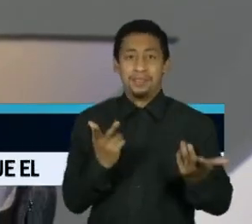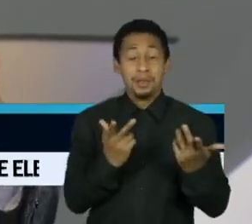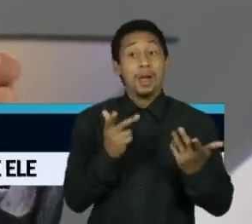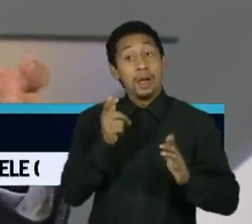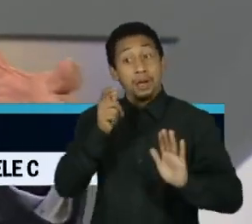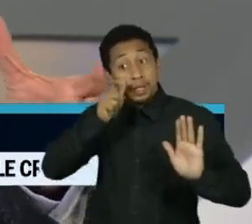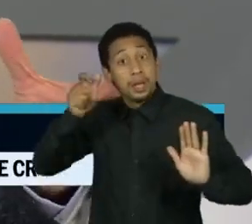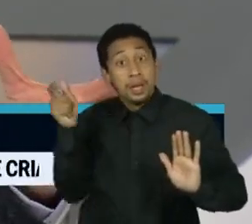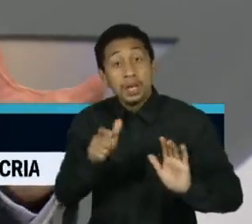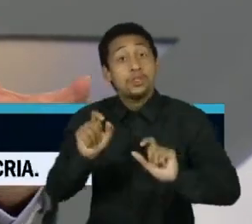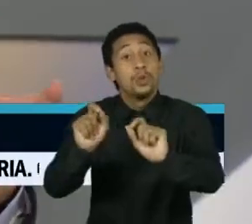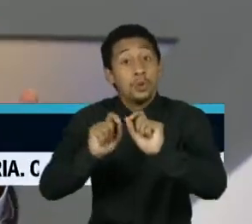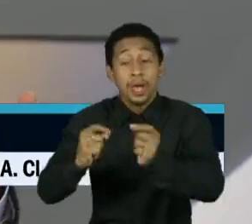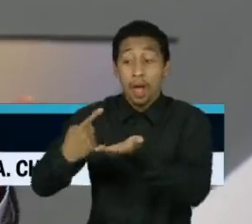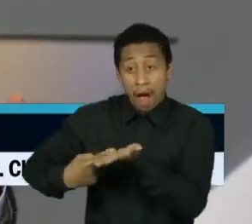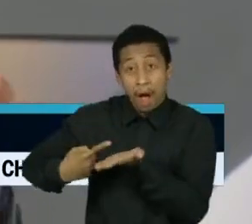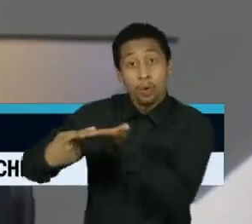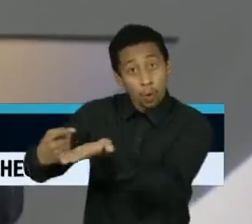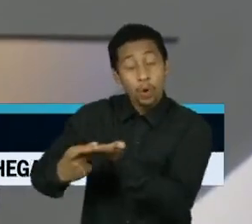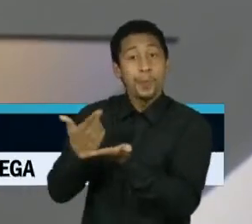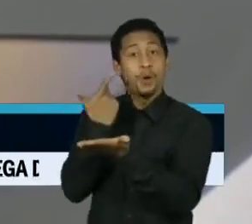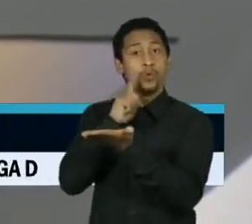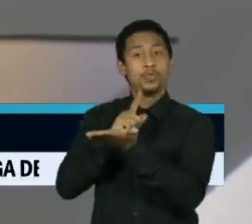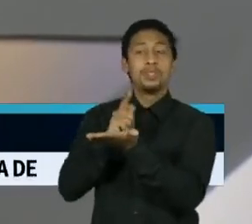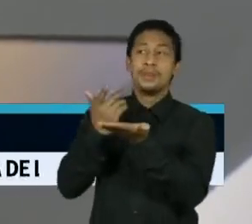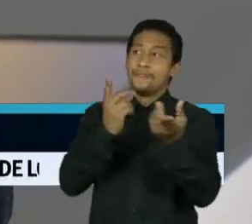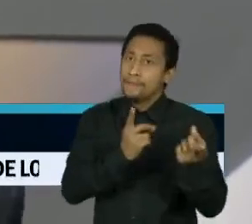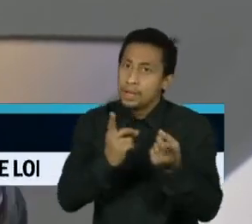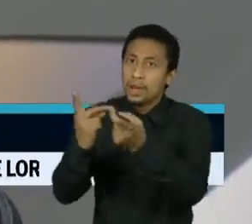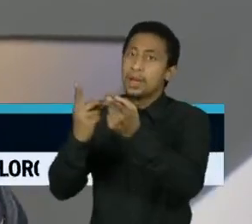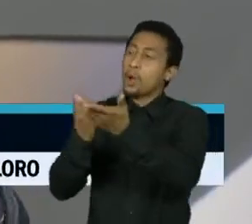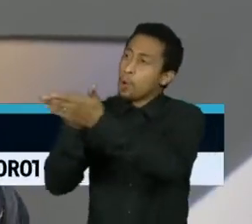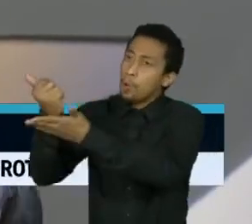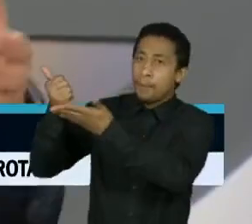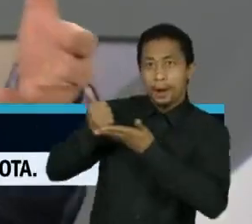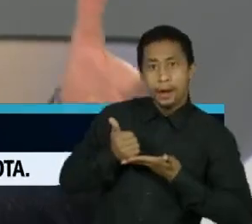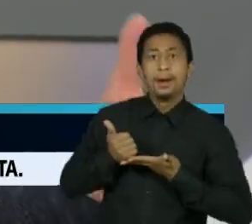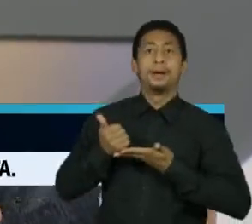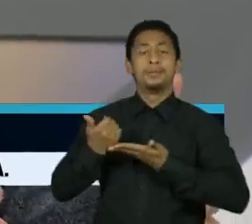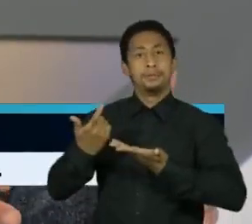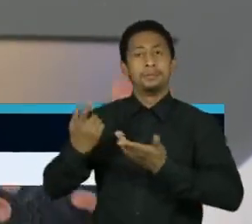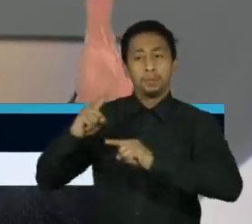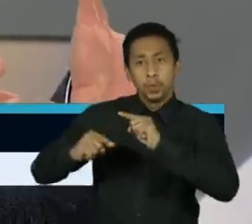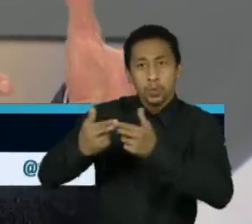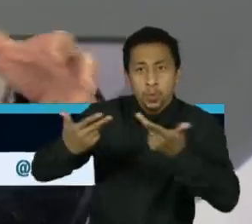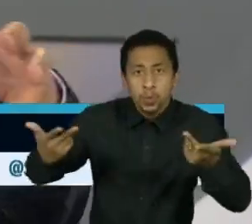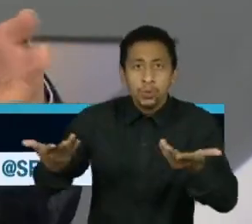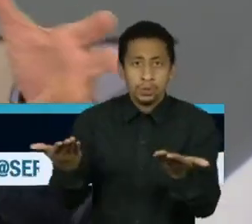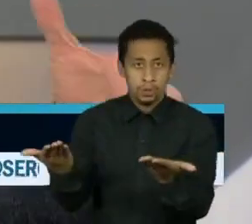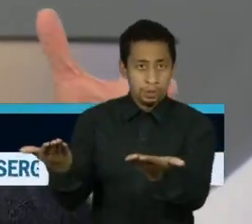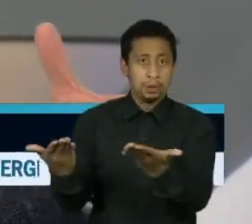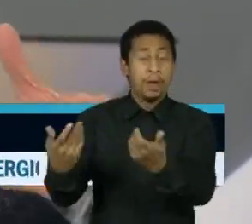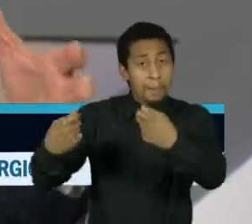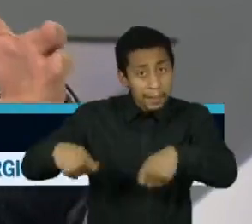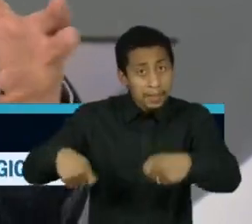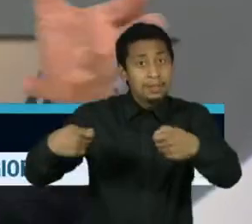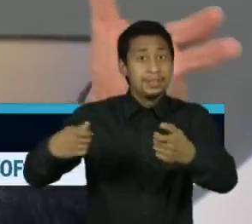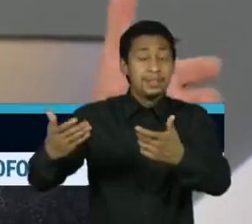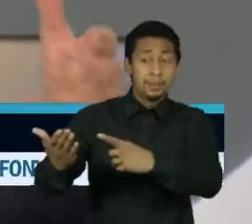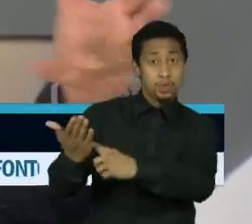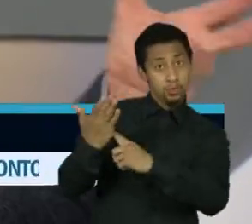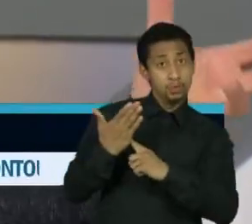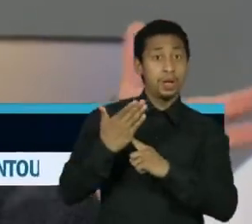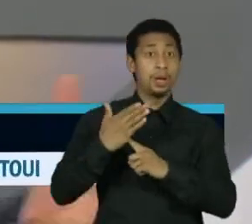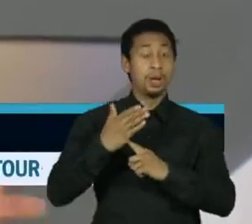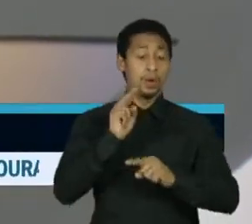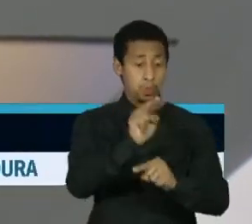também a cooperação internacional. Nós precisamos recursos para vários objetivos